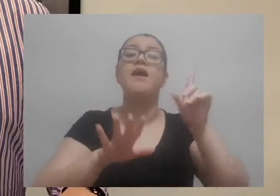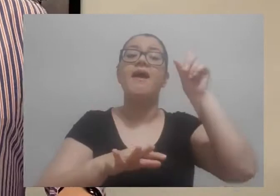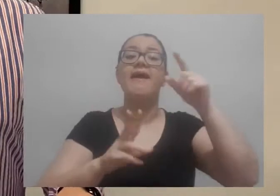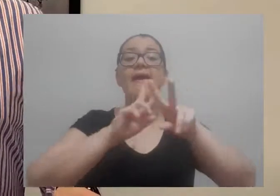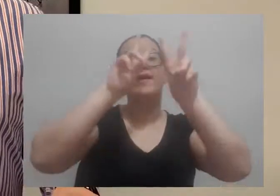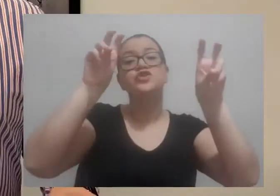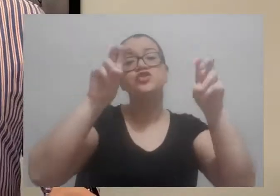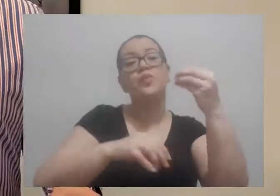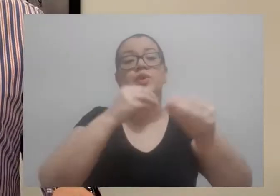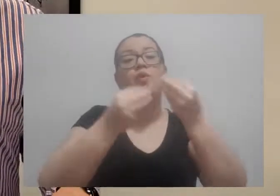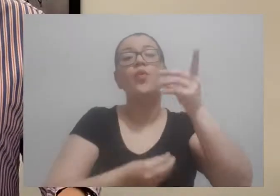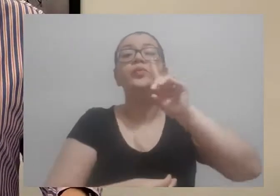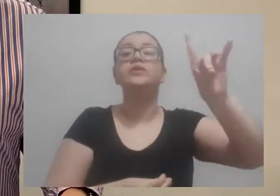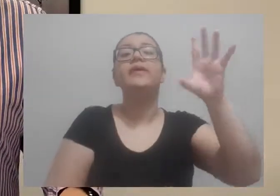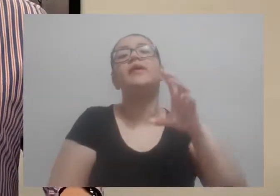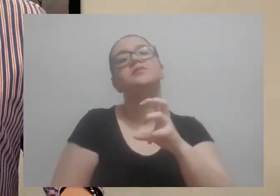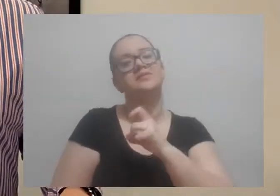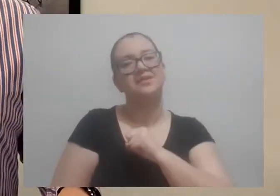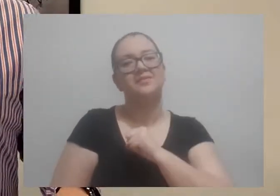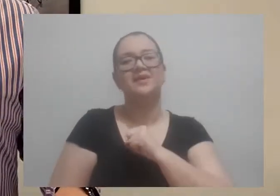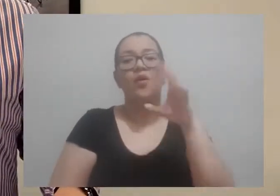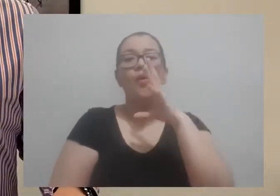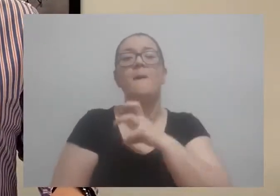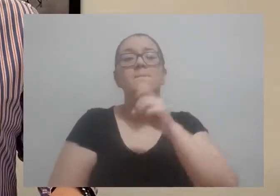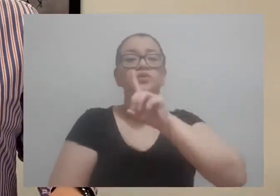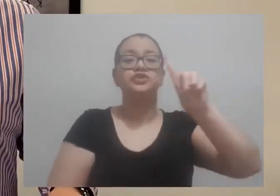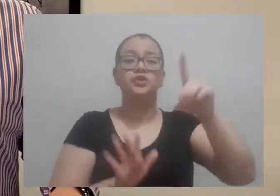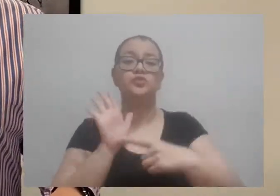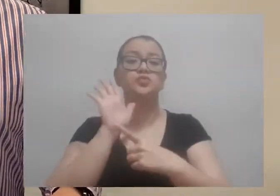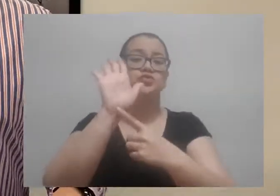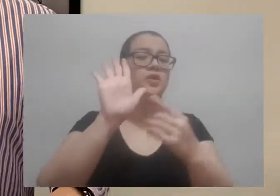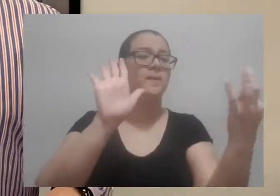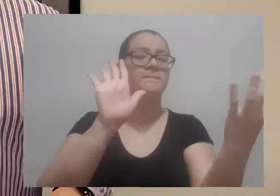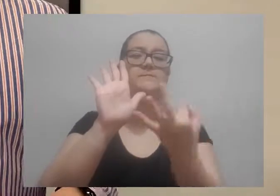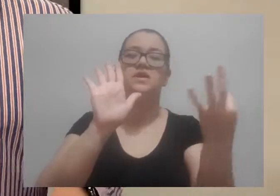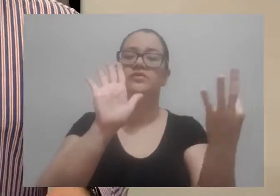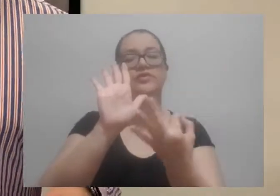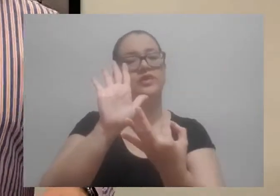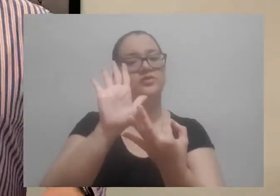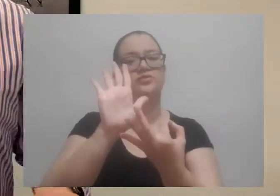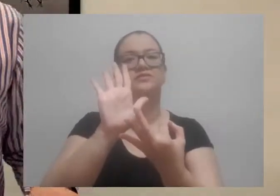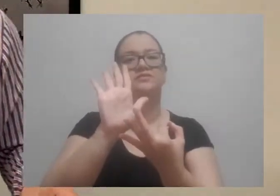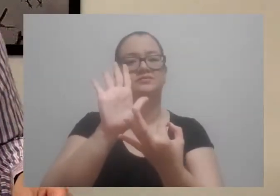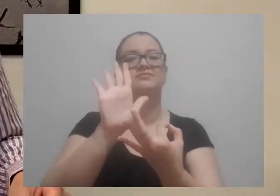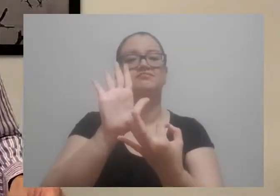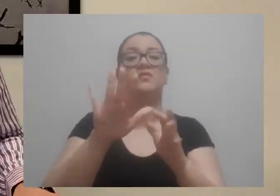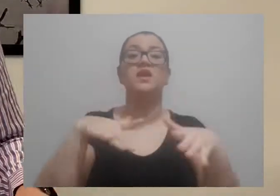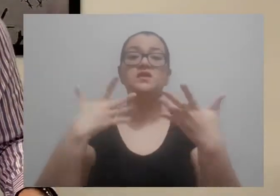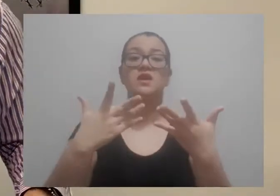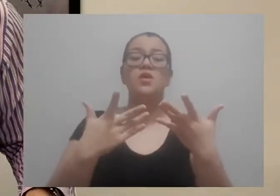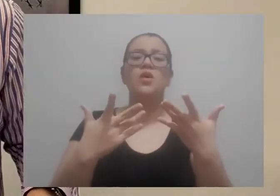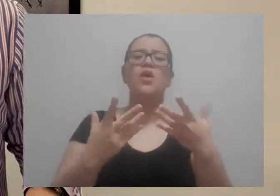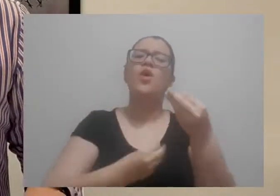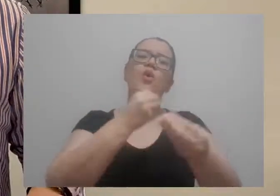sendo demonstrado de maneira perfeita em relação aos seus inimigos. A marca da perfeição. Como é que nós podemos perceber a